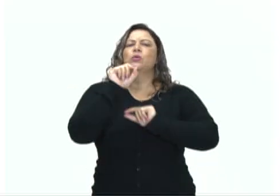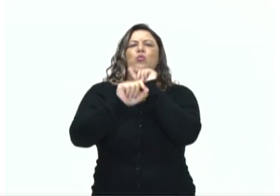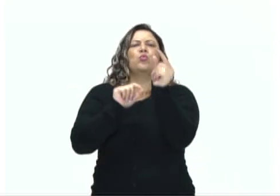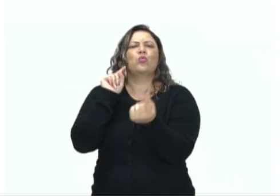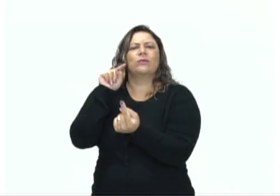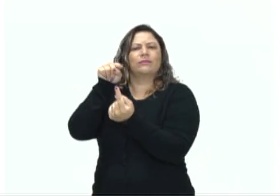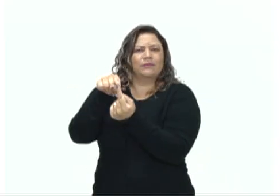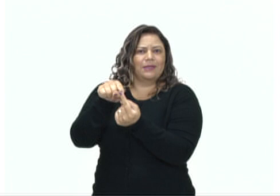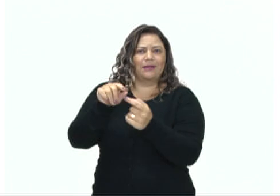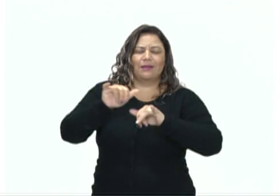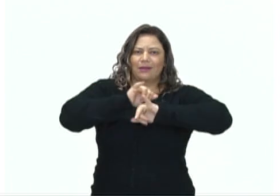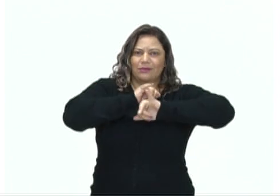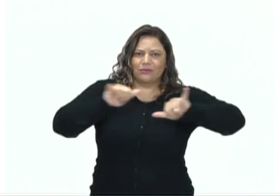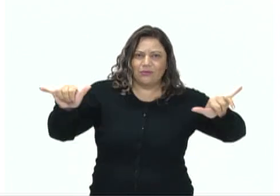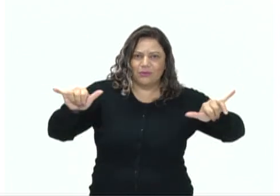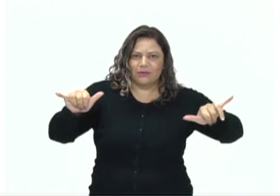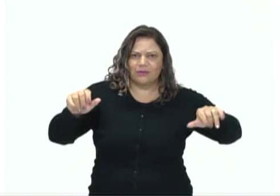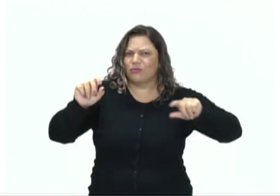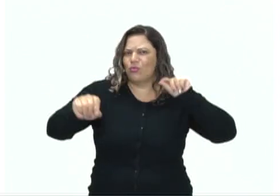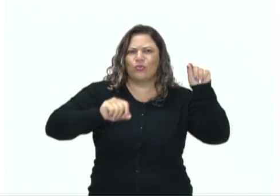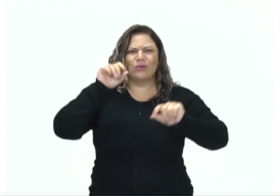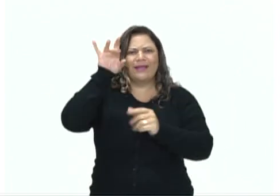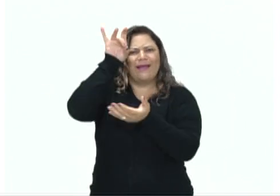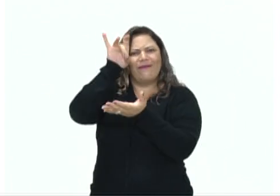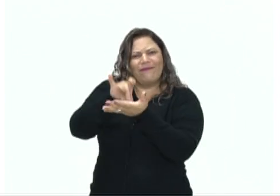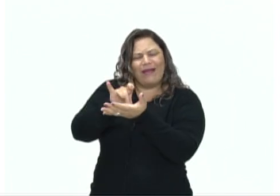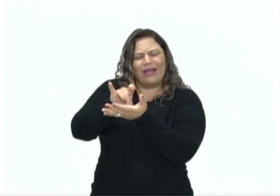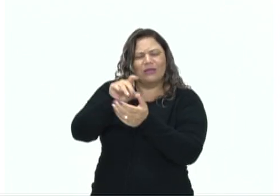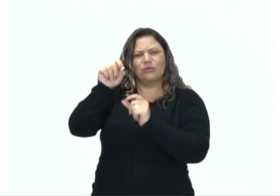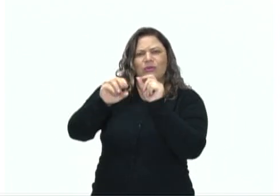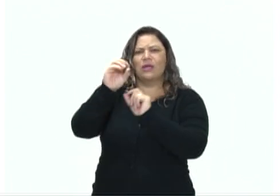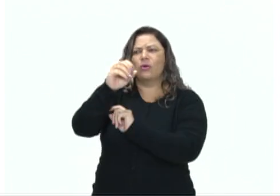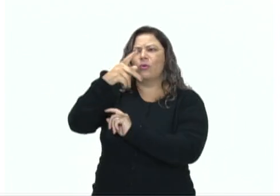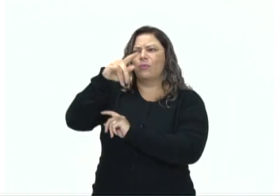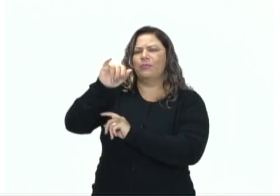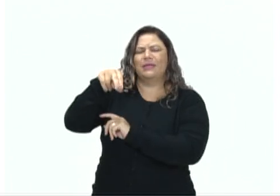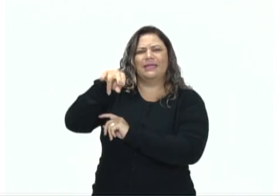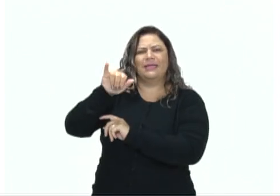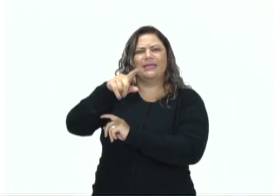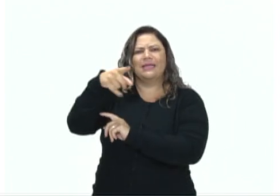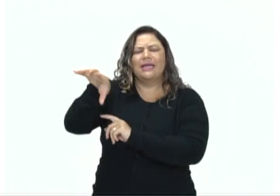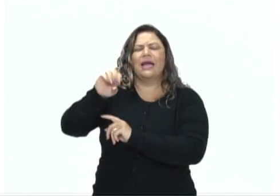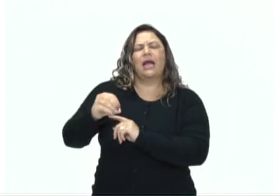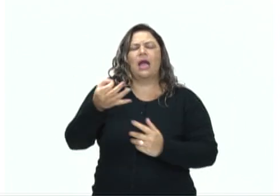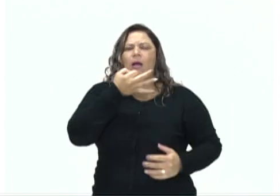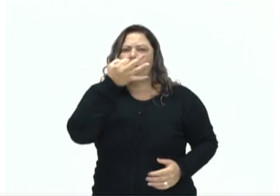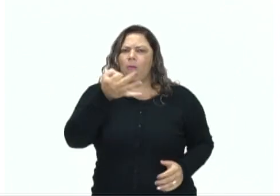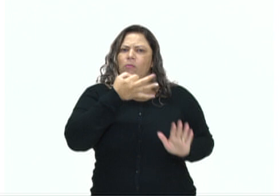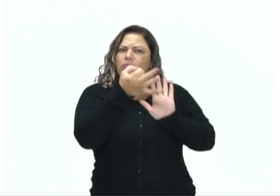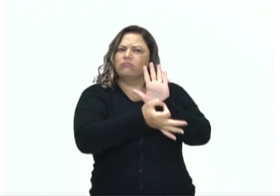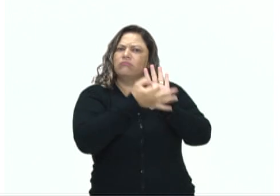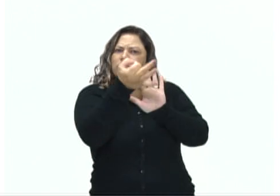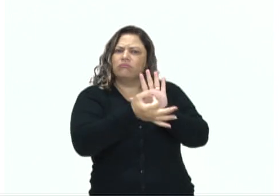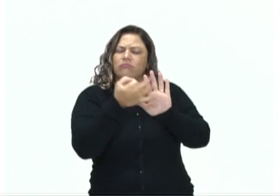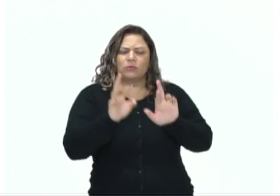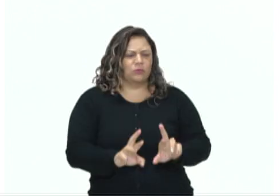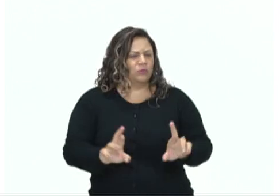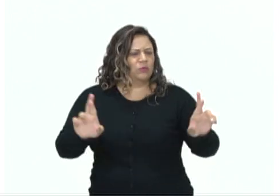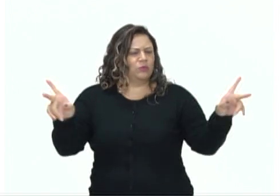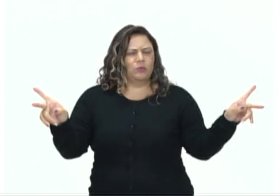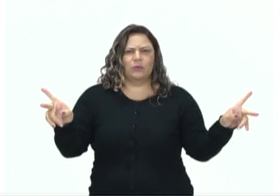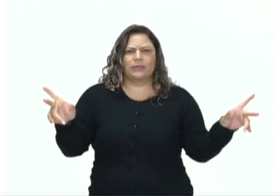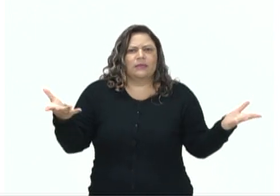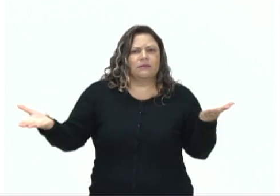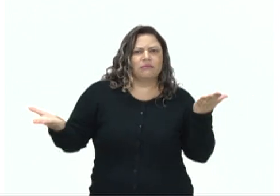finalidade de uma notícia? O que é fato? O que é opinião? Como diferenciar um fato de uma